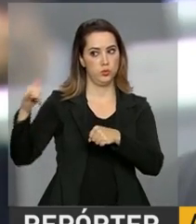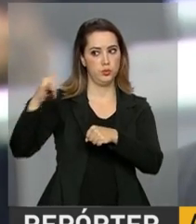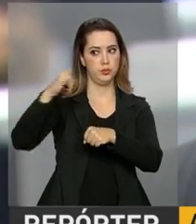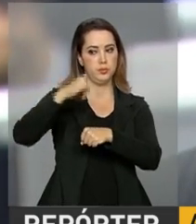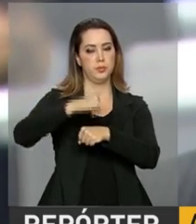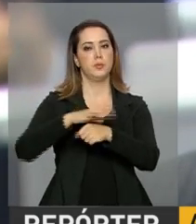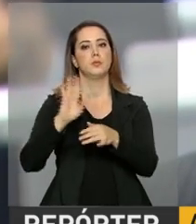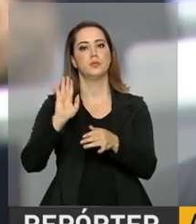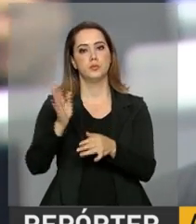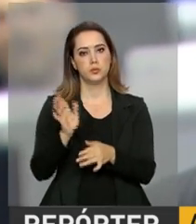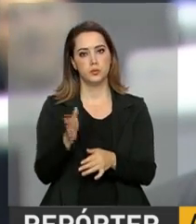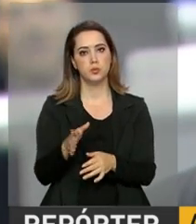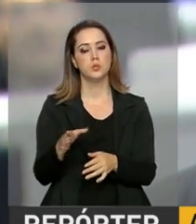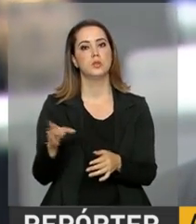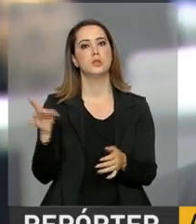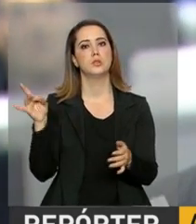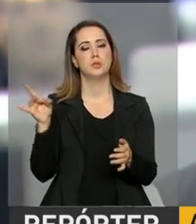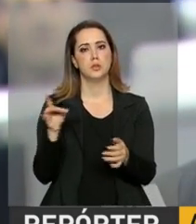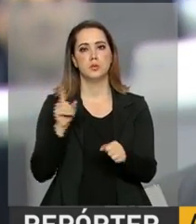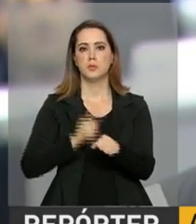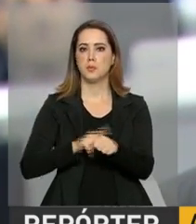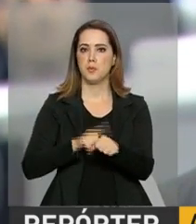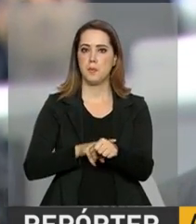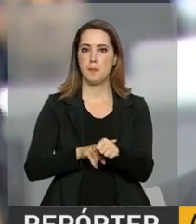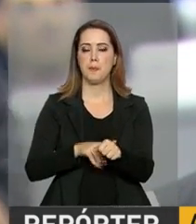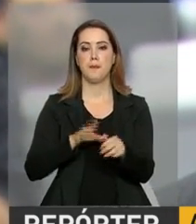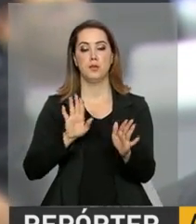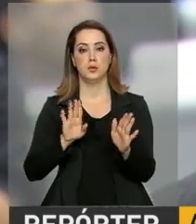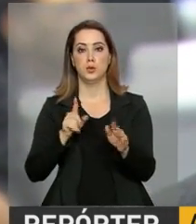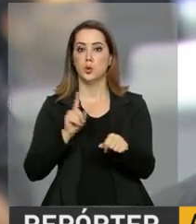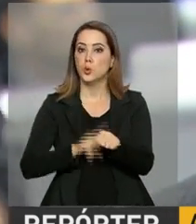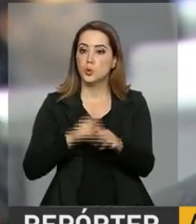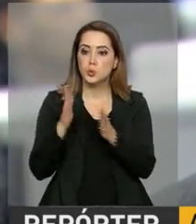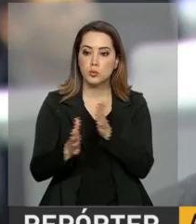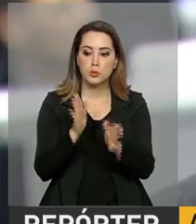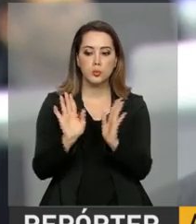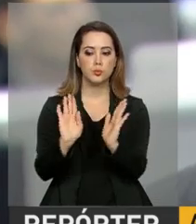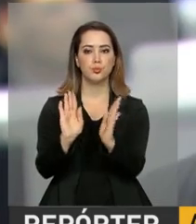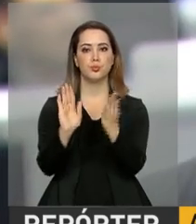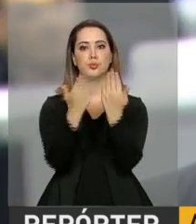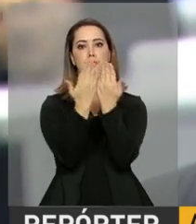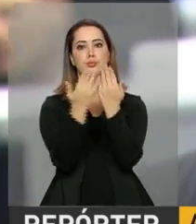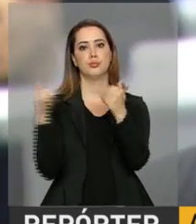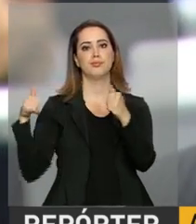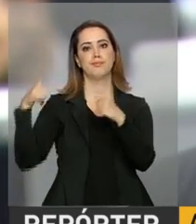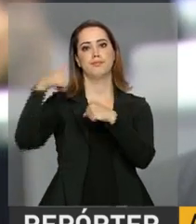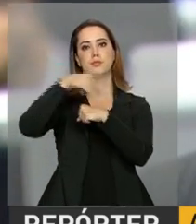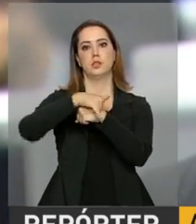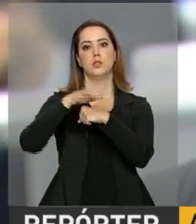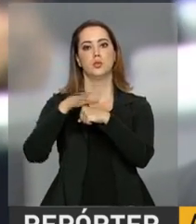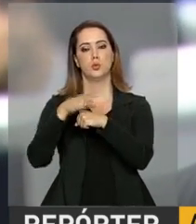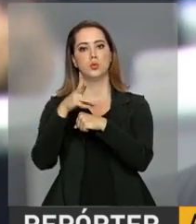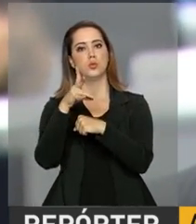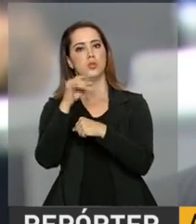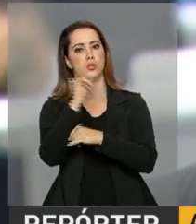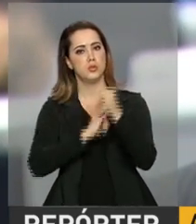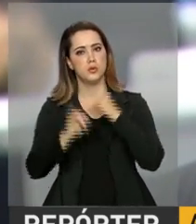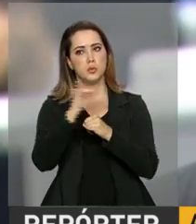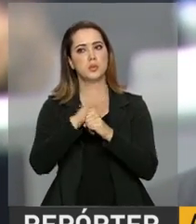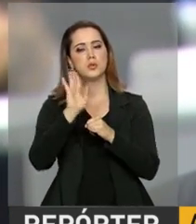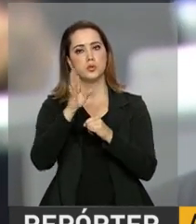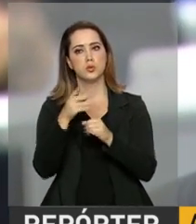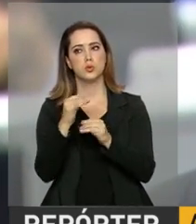imediatamente, atualmente, quando se fecham as portas do avião, esses dados são imediatamente passados